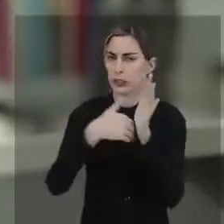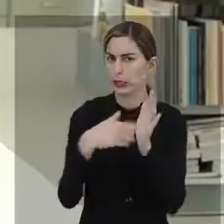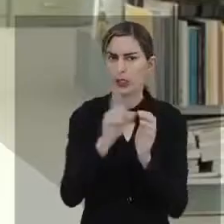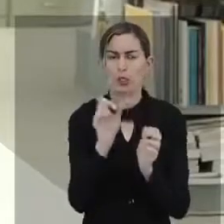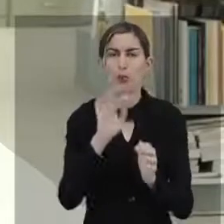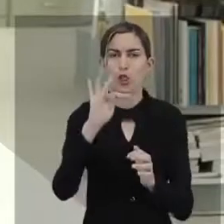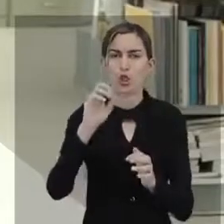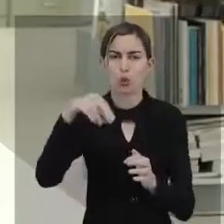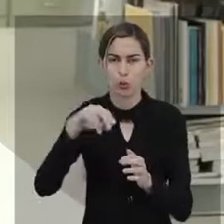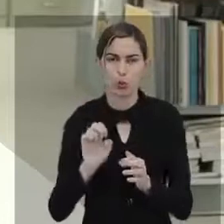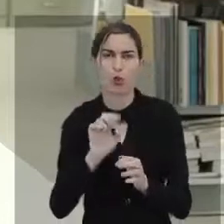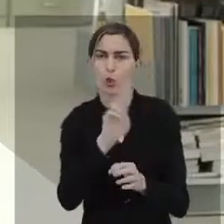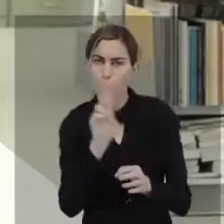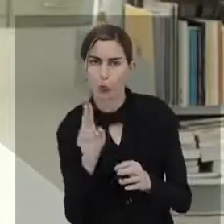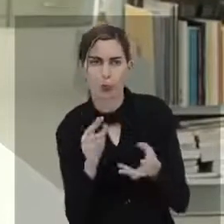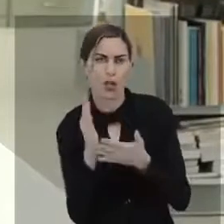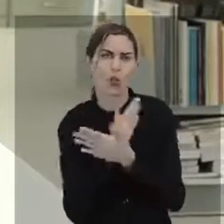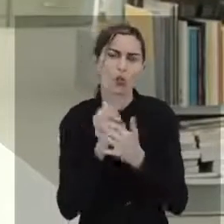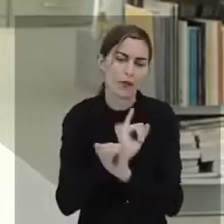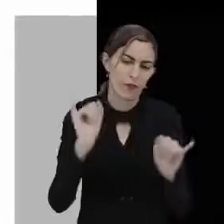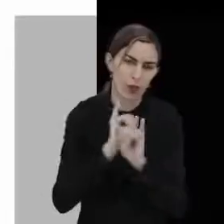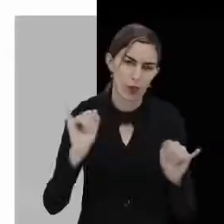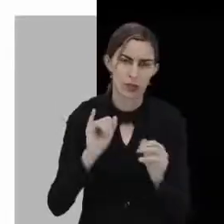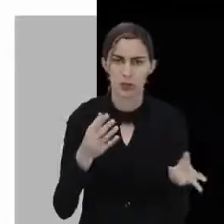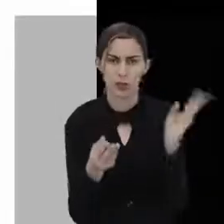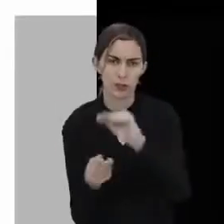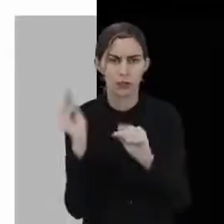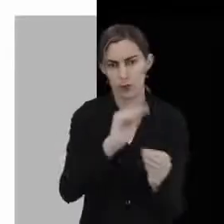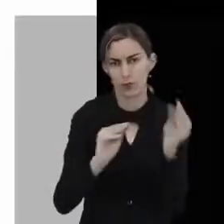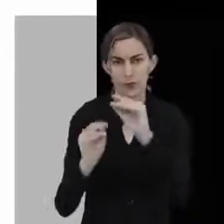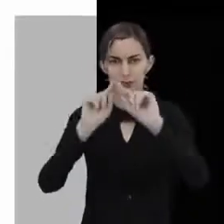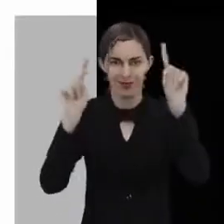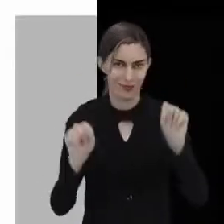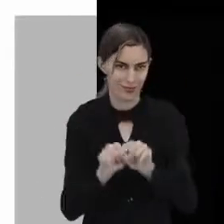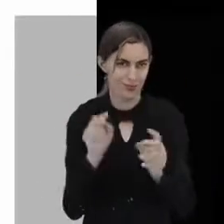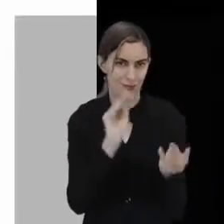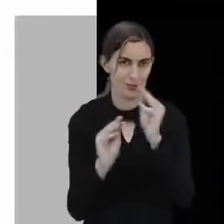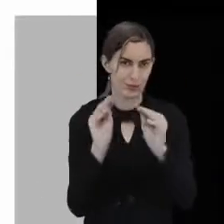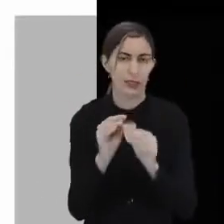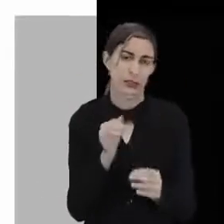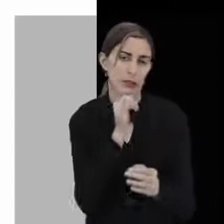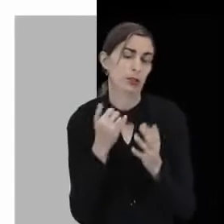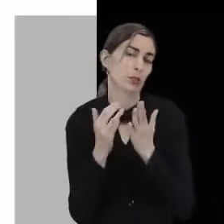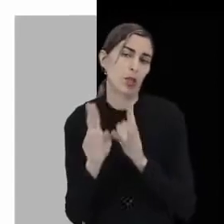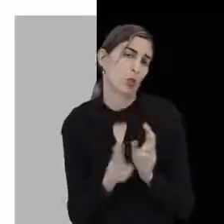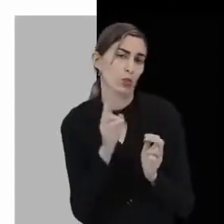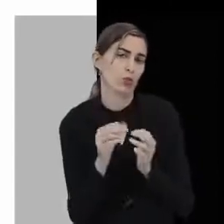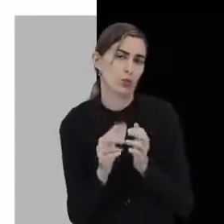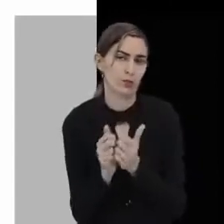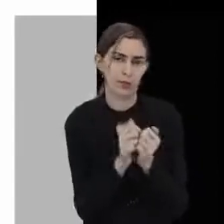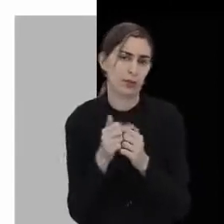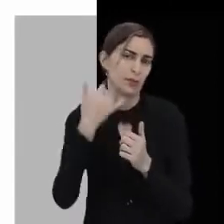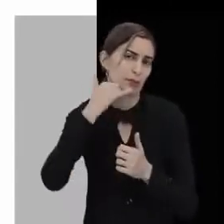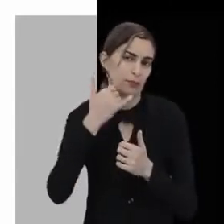token. Você pode armazenar algumas informações da sua aplicação no Shared Preference. Então você imagina que você está usando sua aplicação